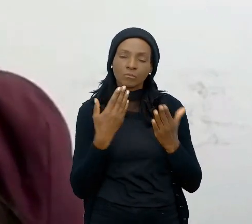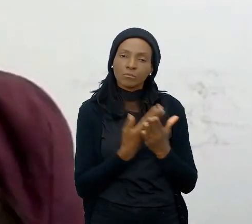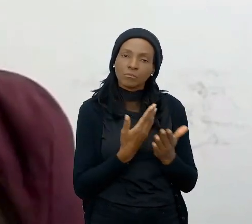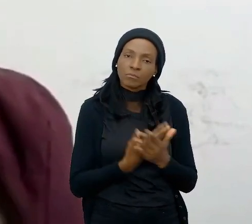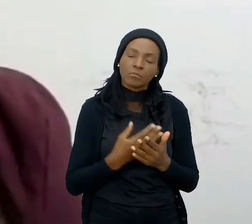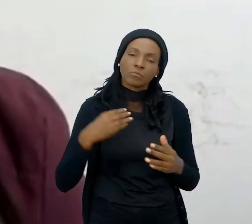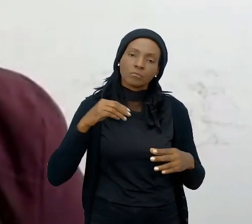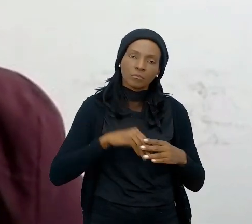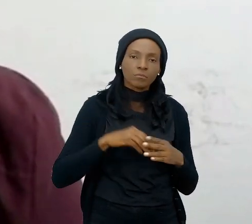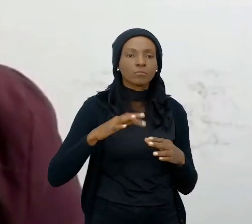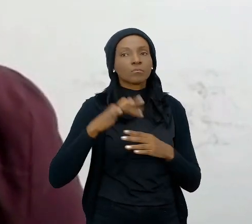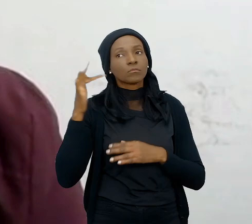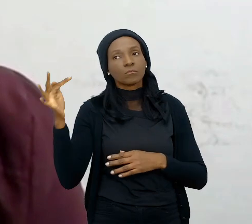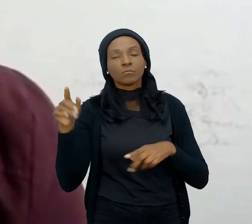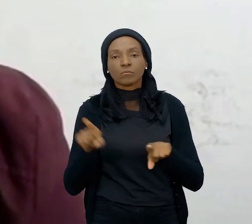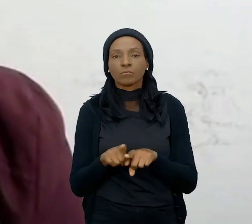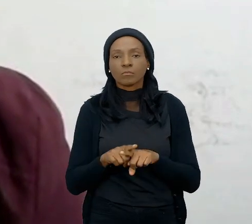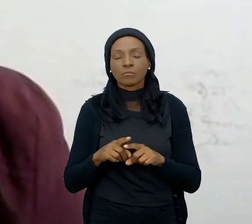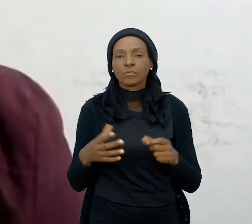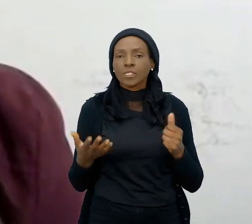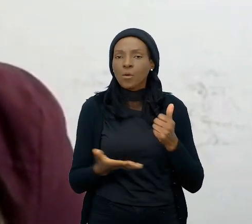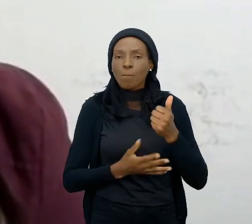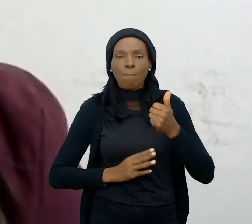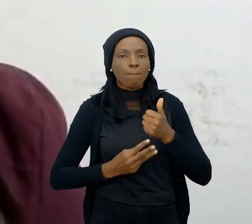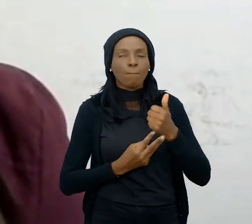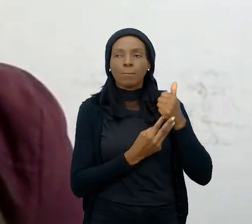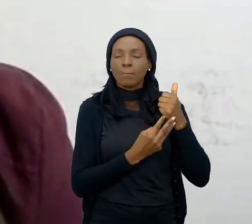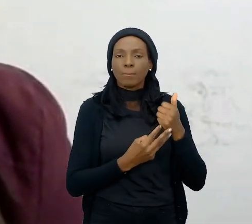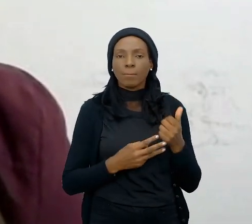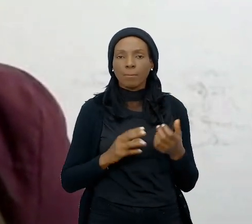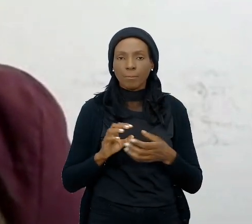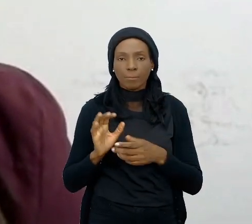dos pilares da nossa formação, né,